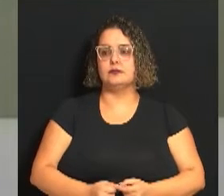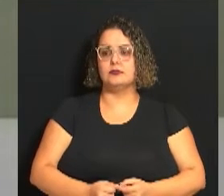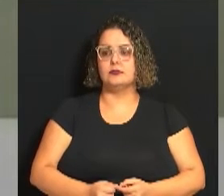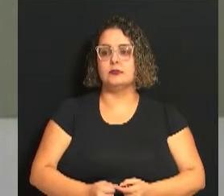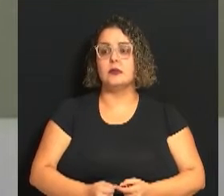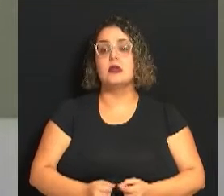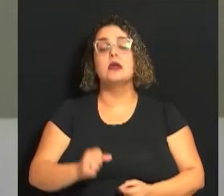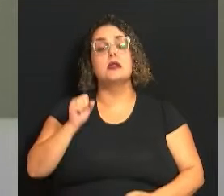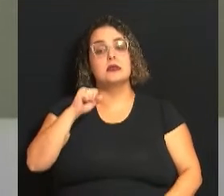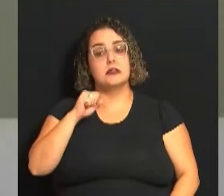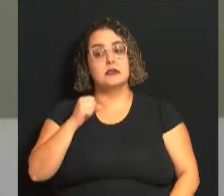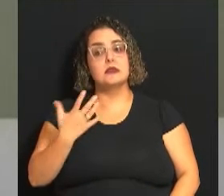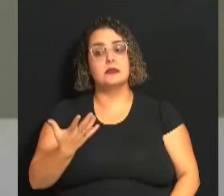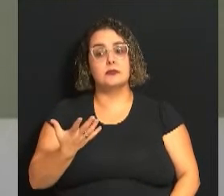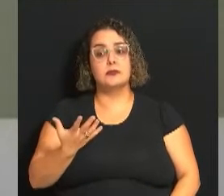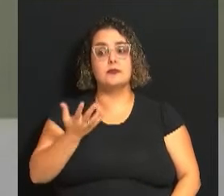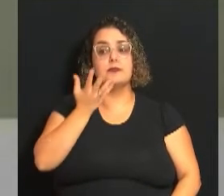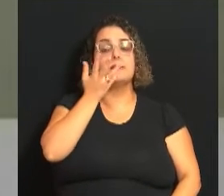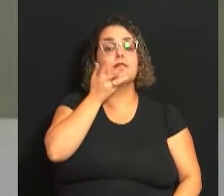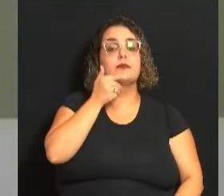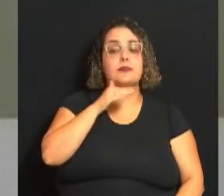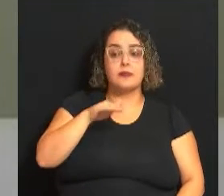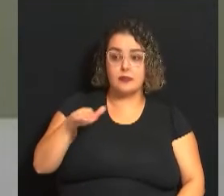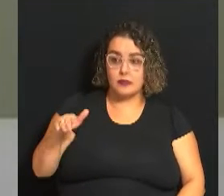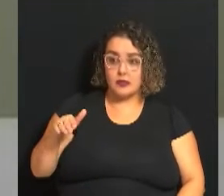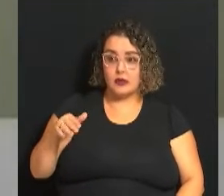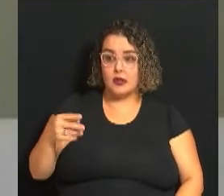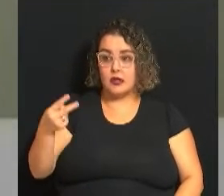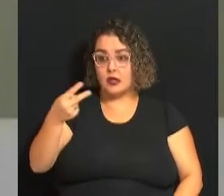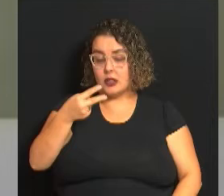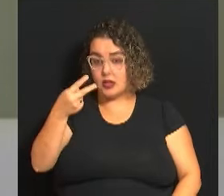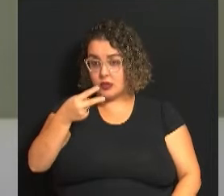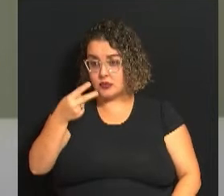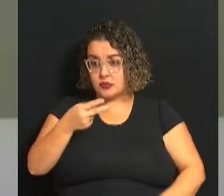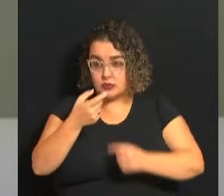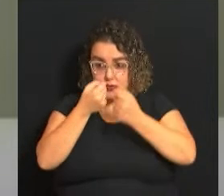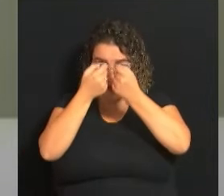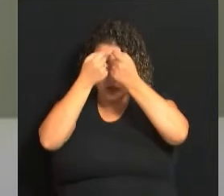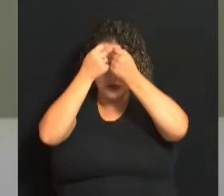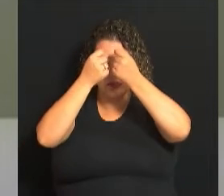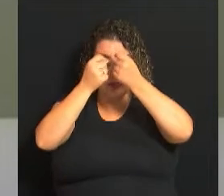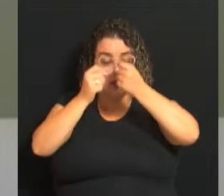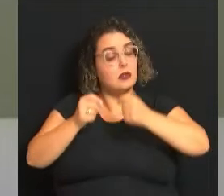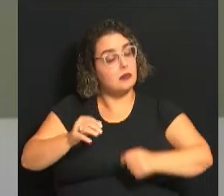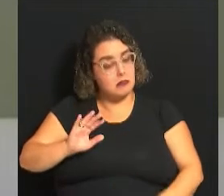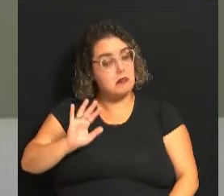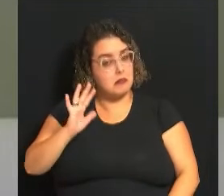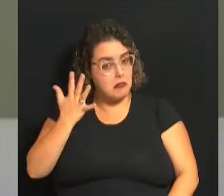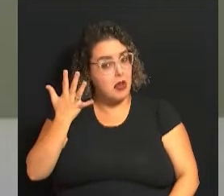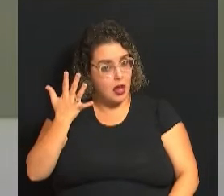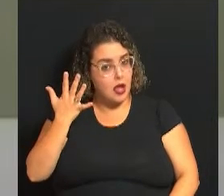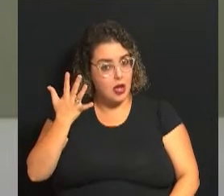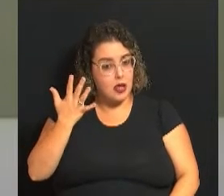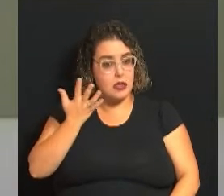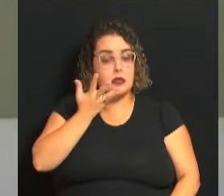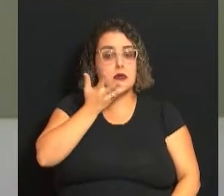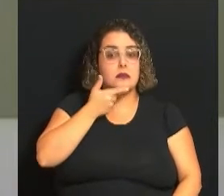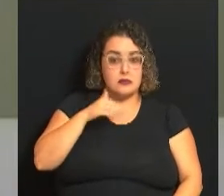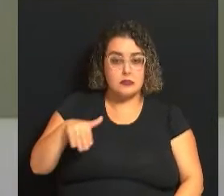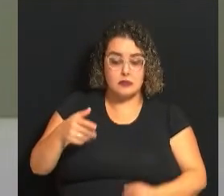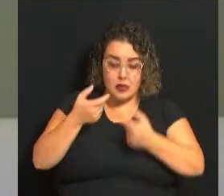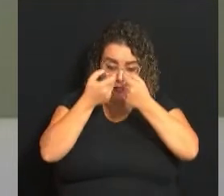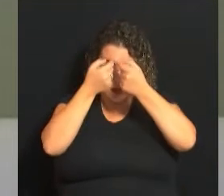Sim. Na criança, é o segundo tumor mais frequente na criança, é o tumor